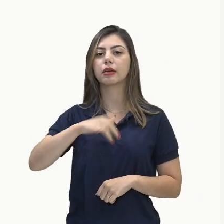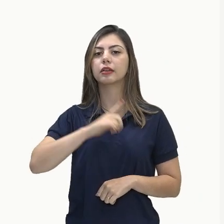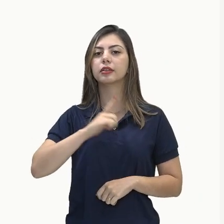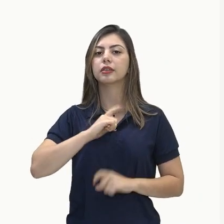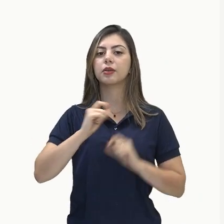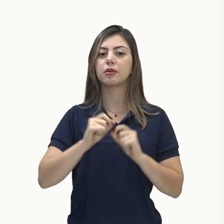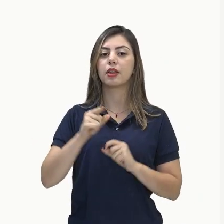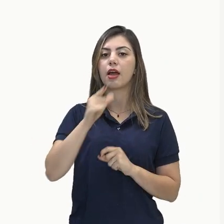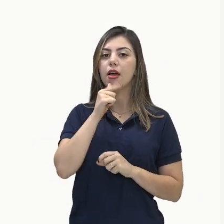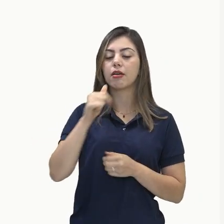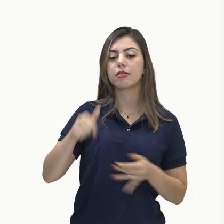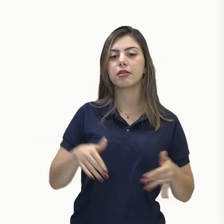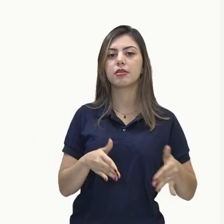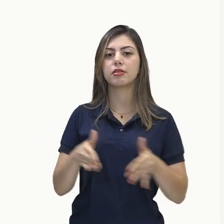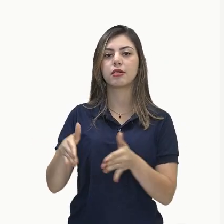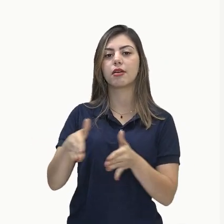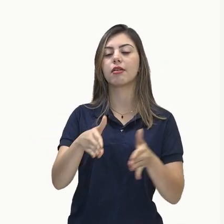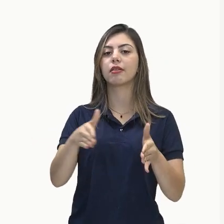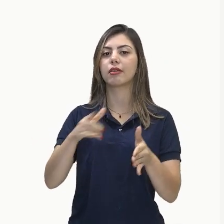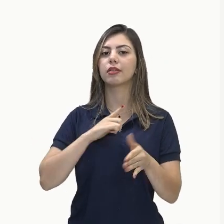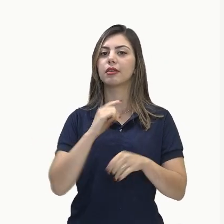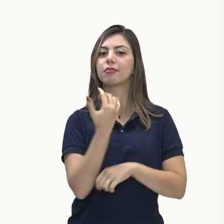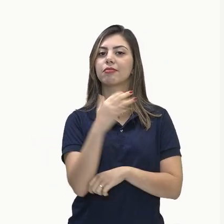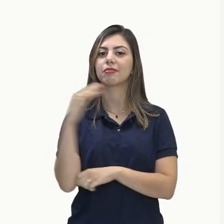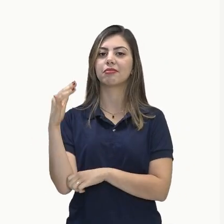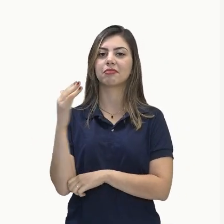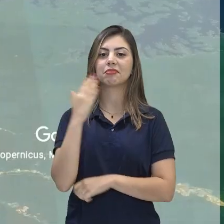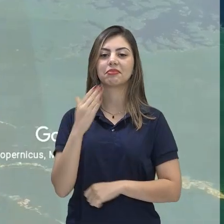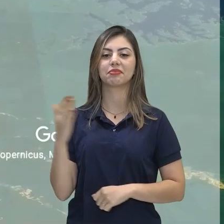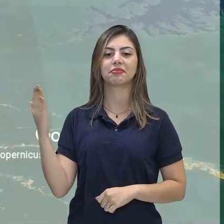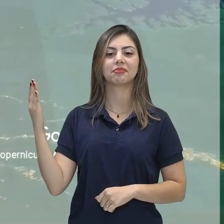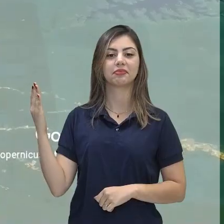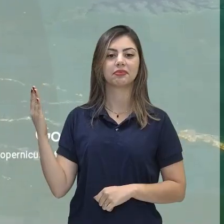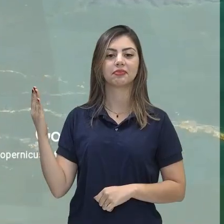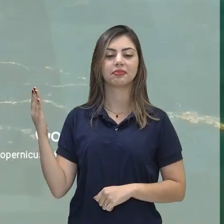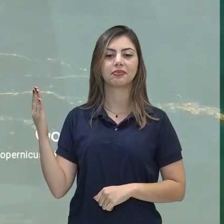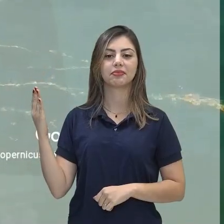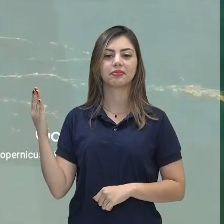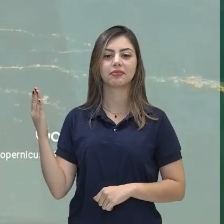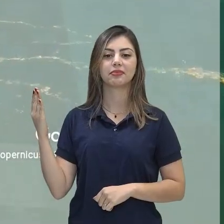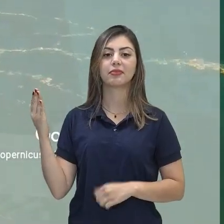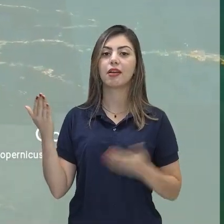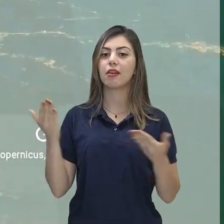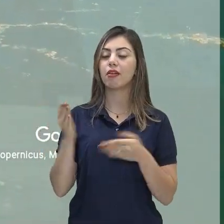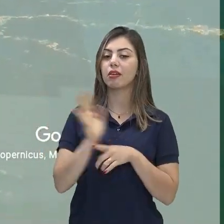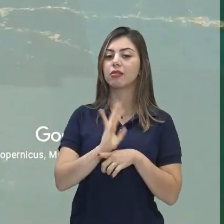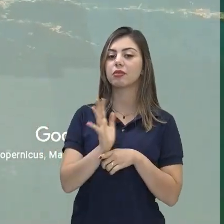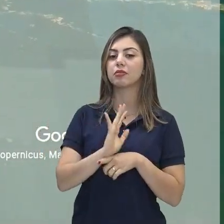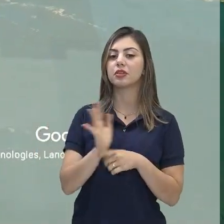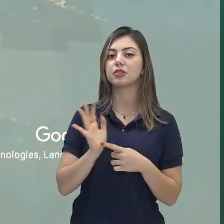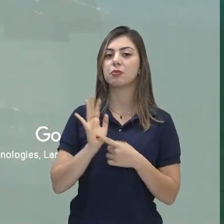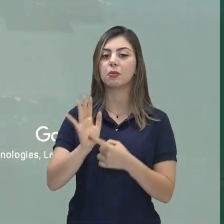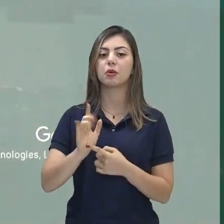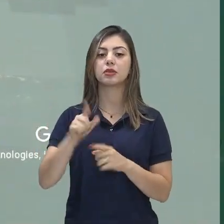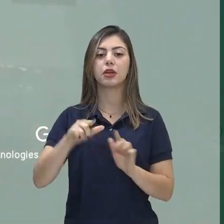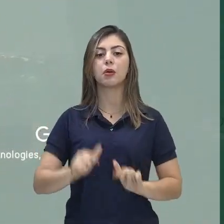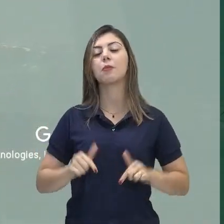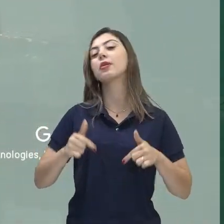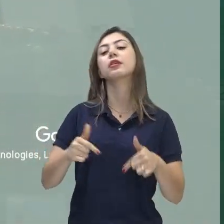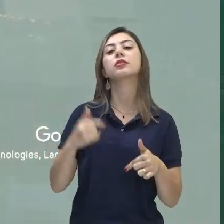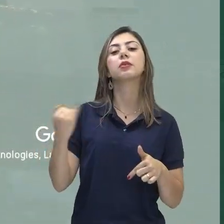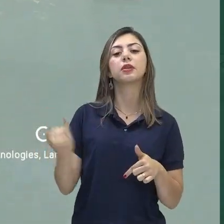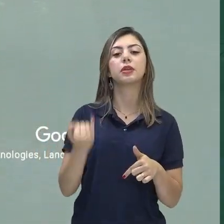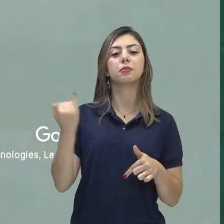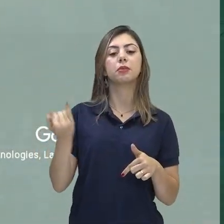tem o Igarapé dentro do corredor ecológico. Olha só. Vamos assistir então esse vídeo que mostra uma das iniciativas mais